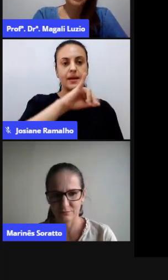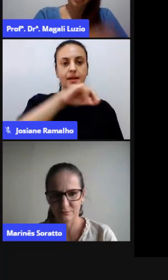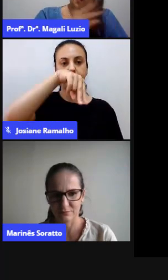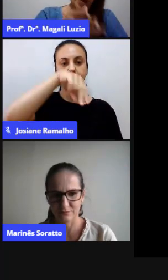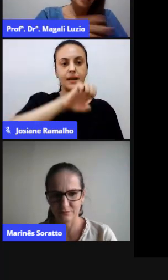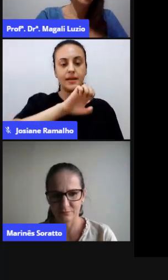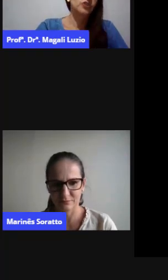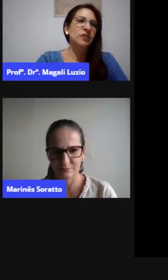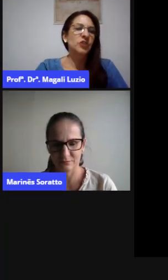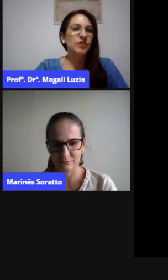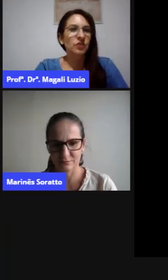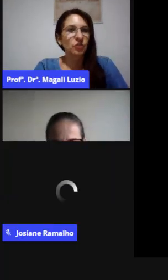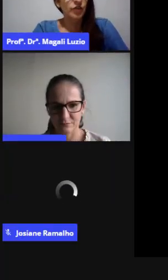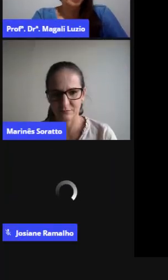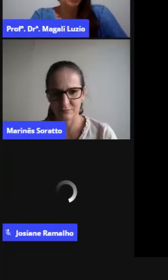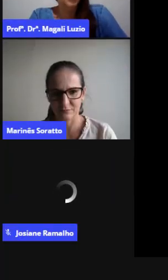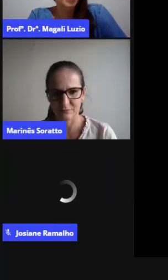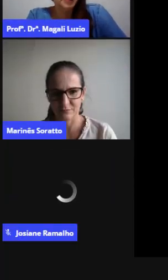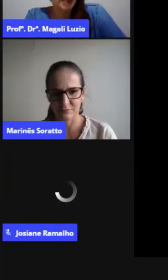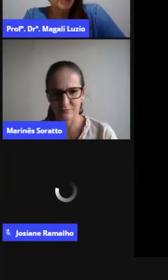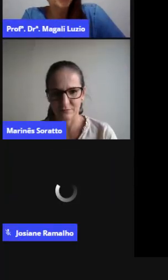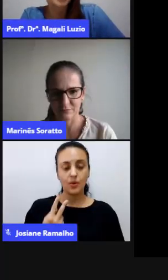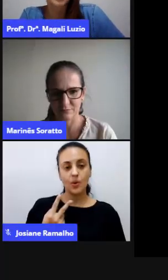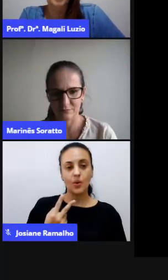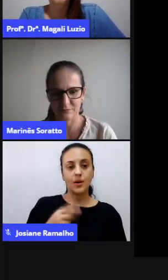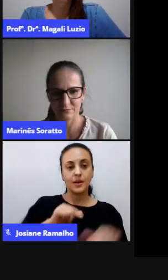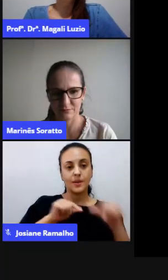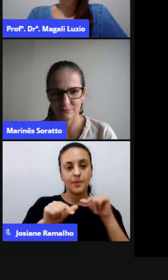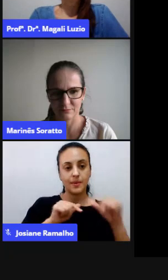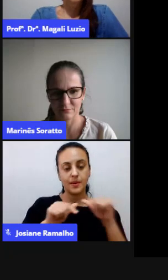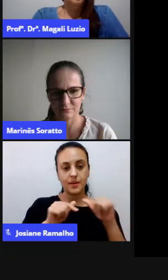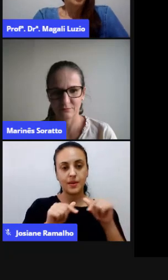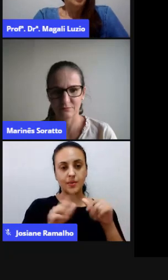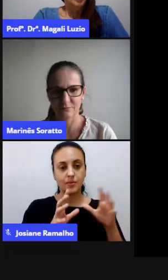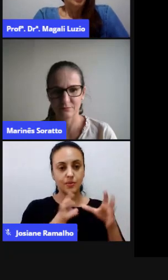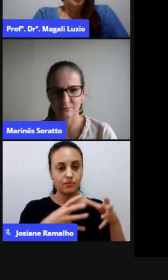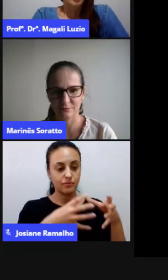tá, fazemos parte da Divisão de Educação e Diversidade da CEMED,